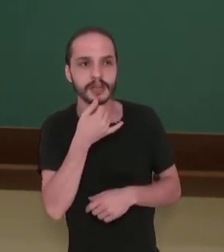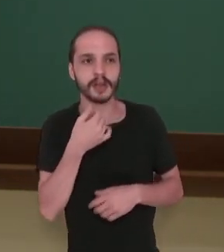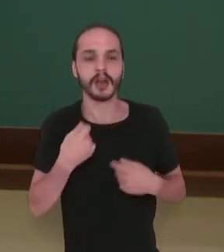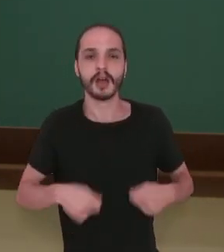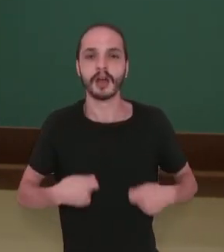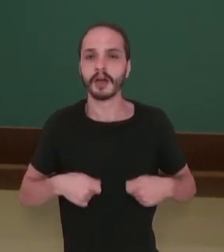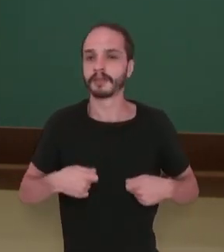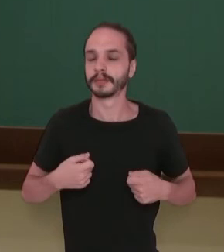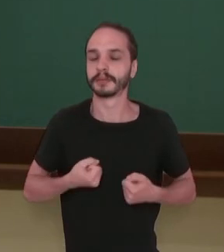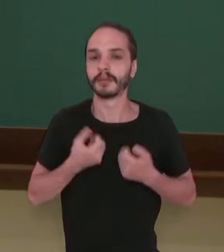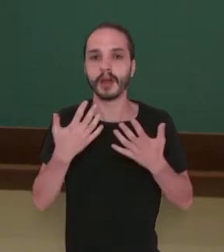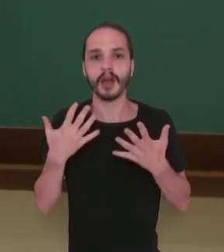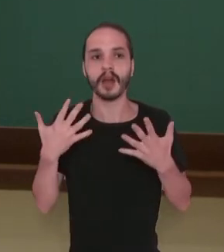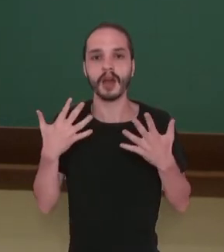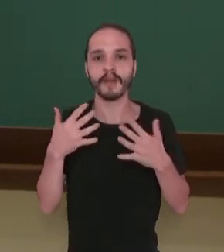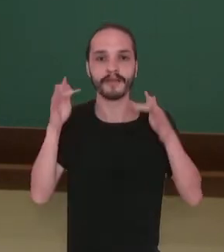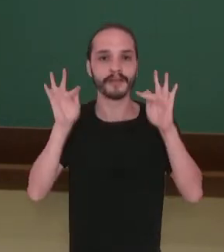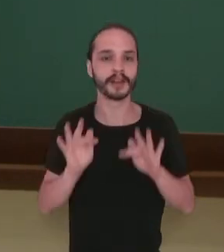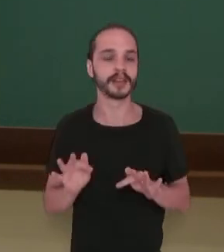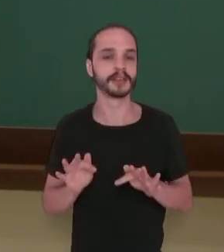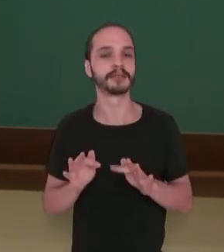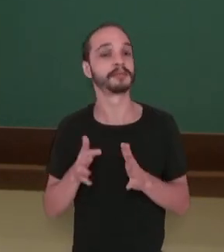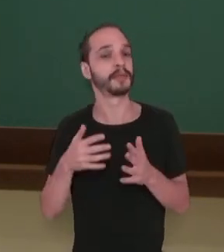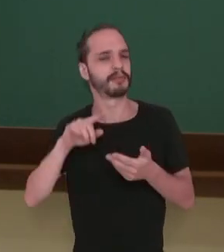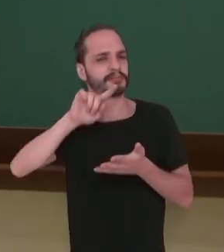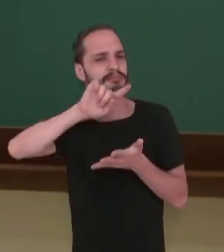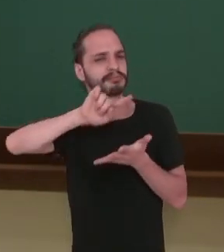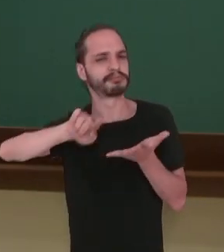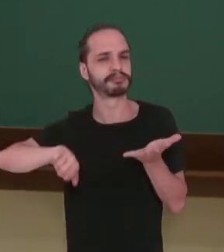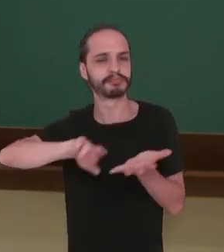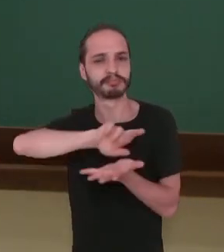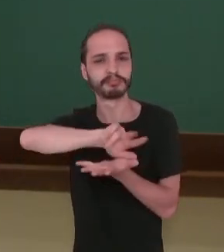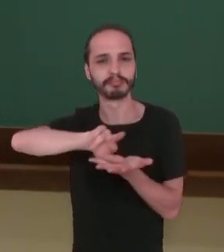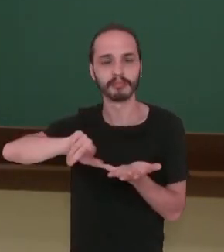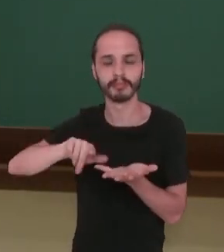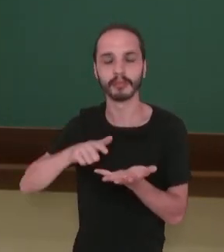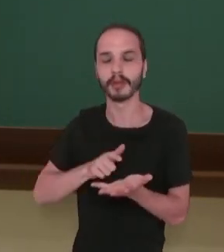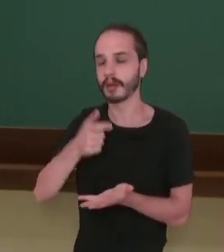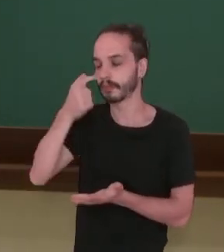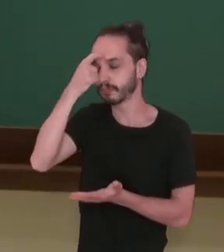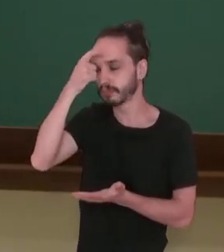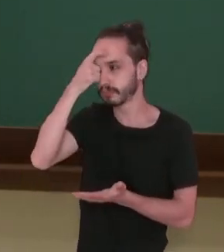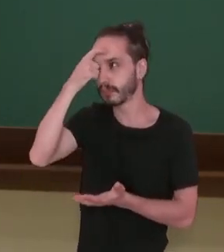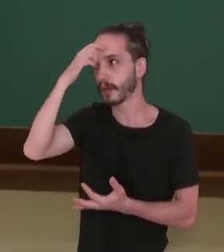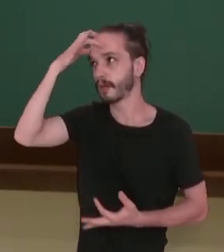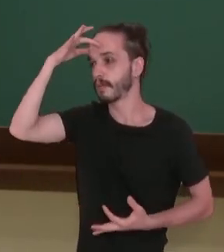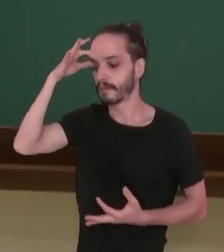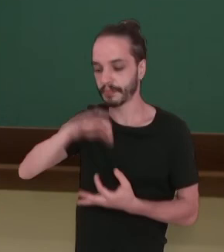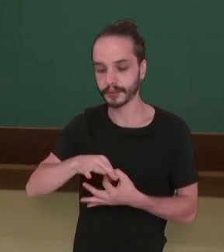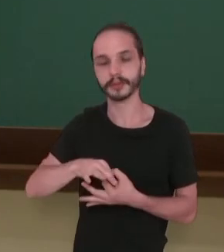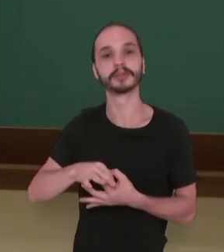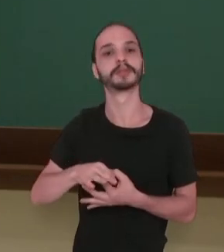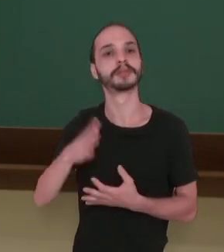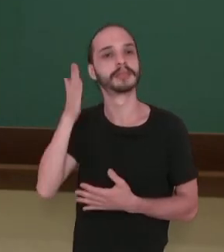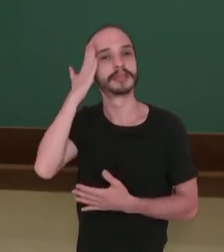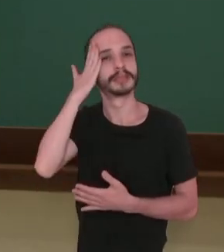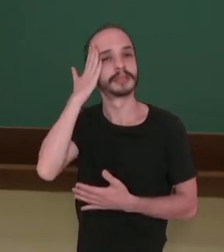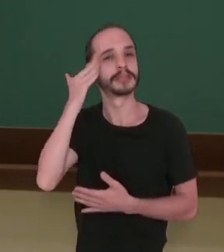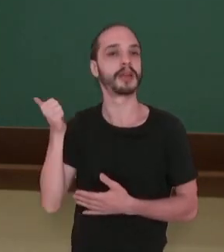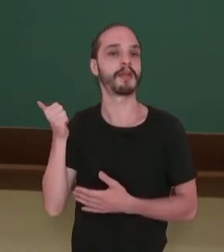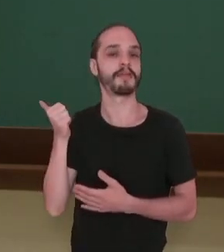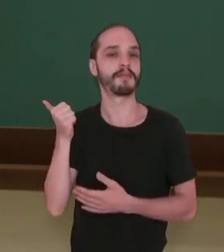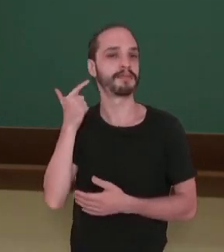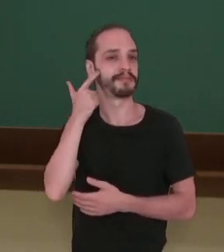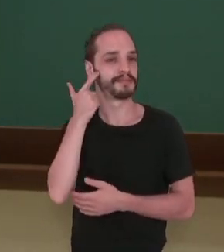Eu preciso expressar alegria. Então, tudo isso eu vou conscientemente fazendo. Então,